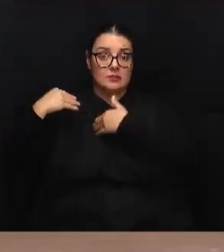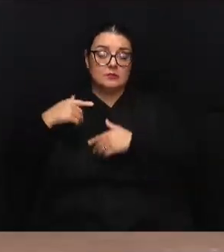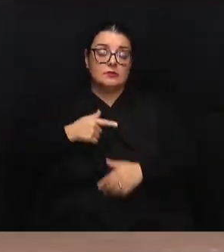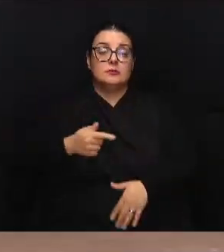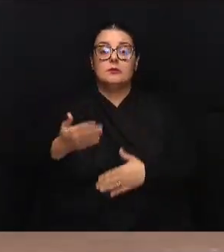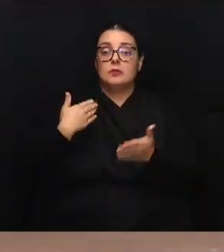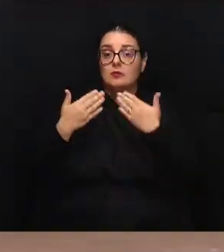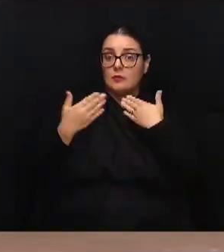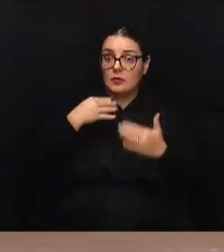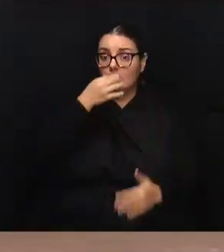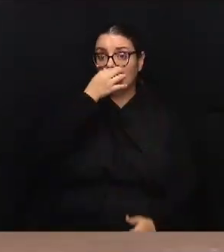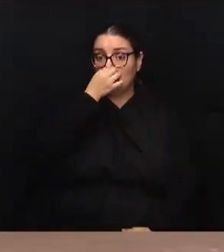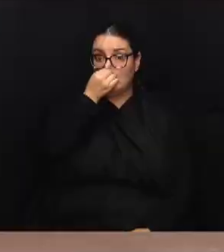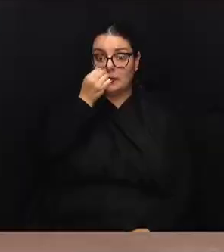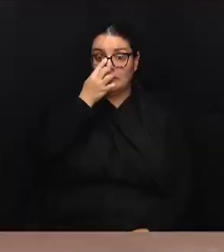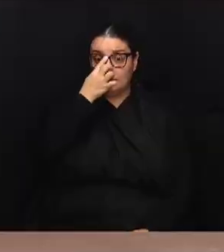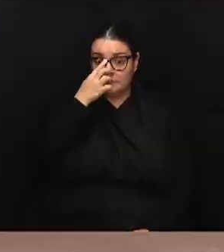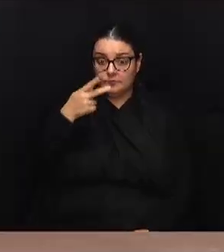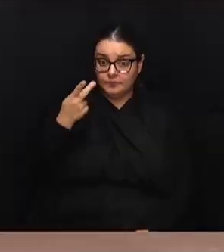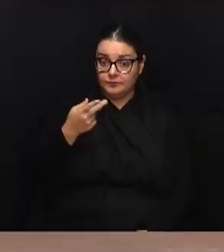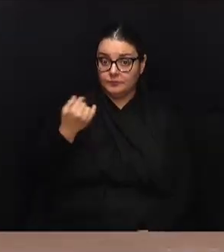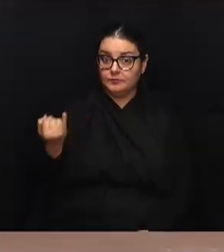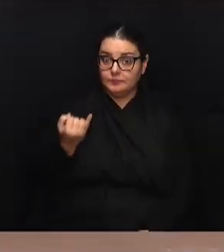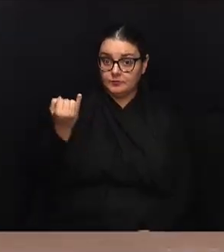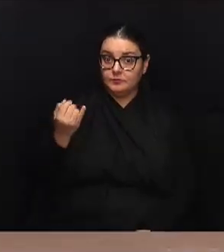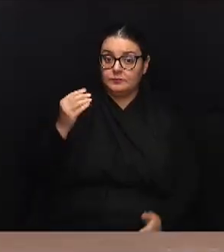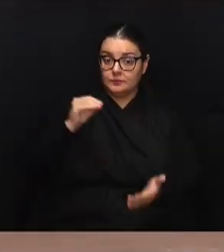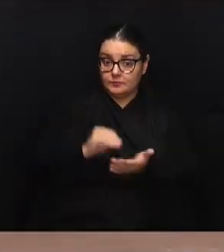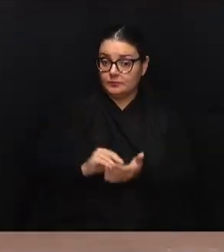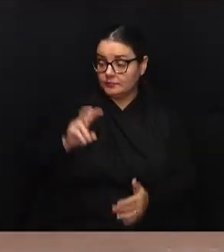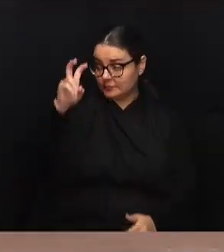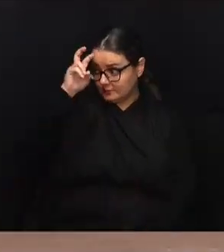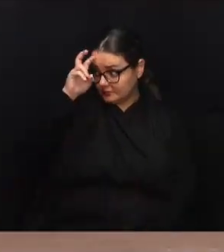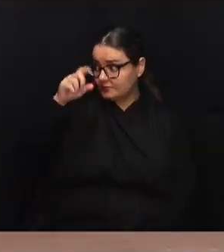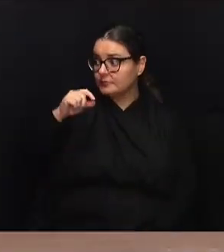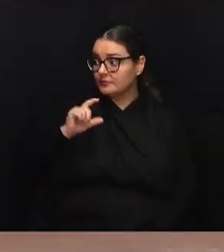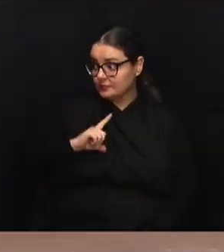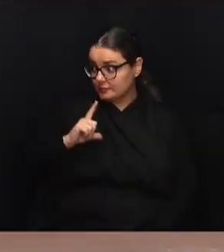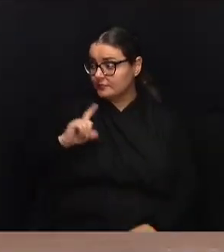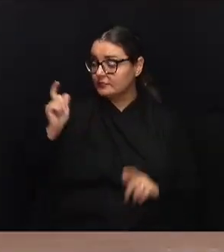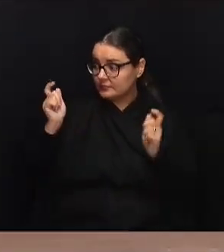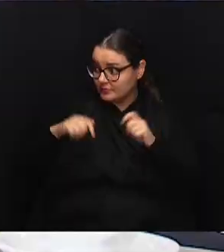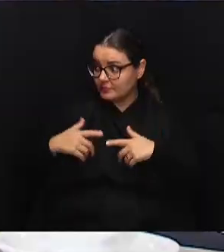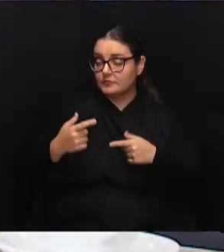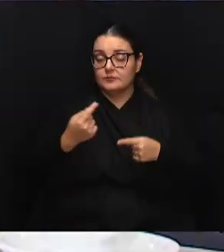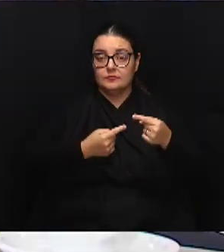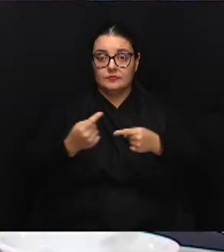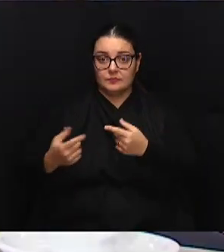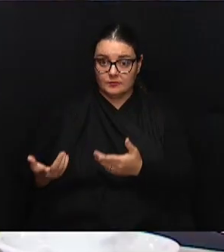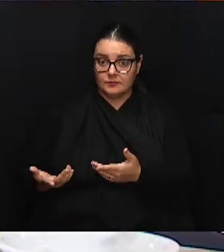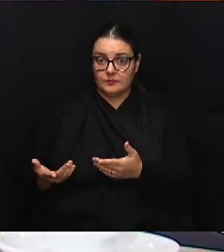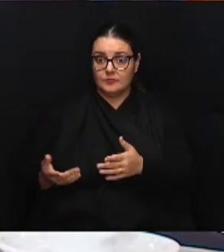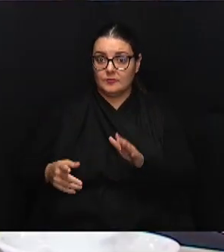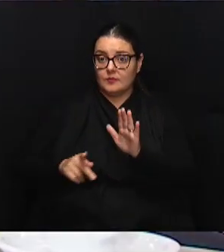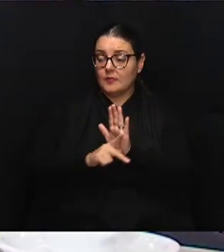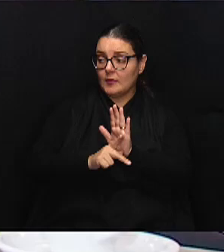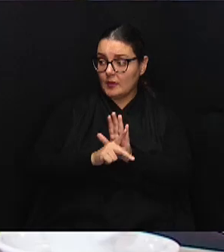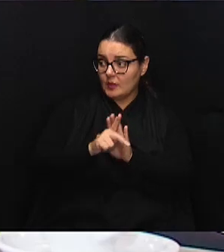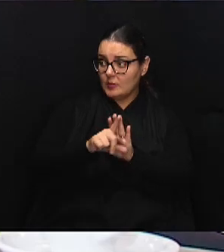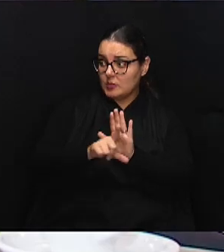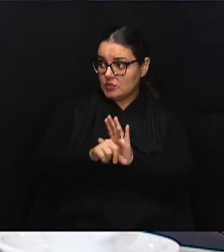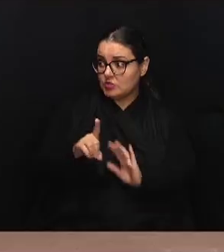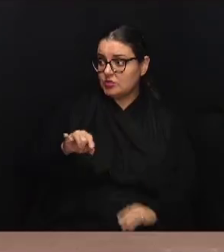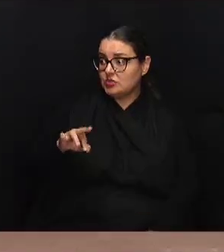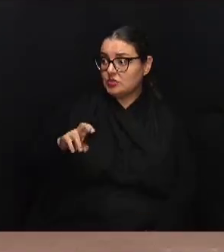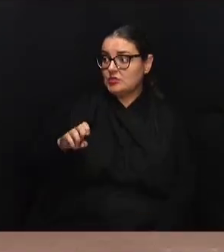passada, falamos da importância e na última quinta-feira tivemos efetivamente aí a discussão do projeto da Lei de